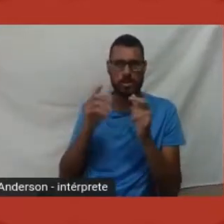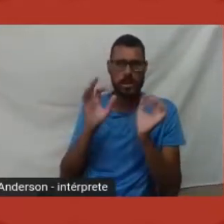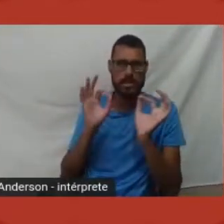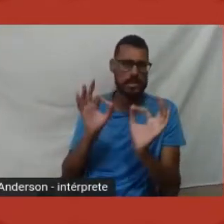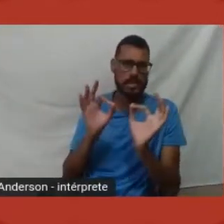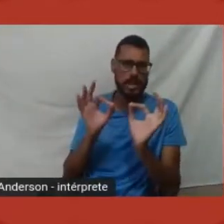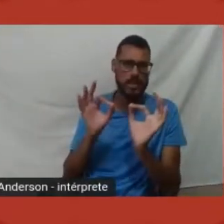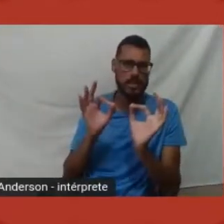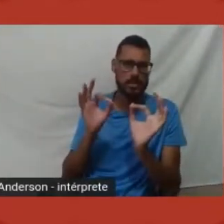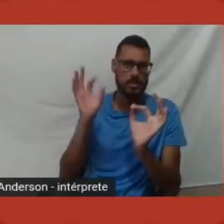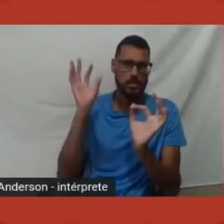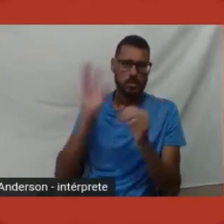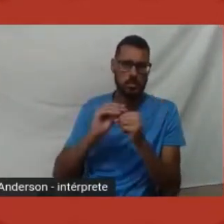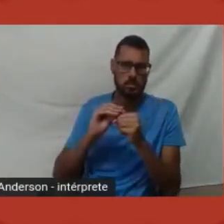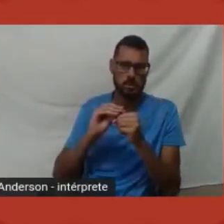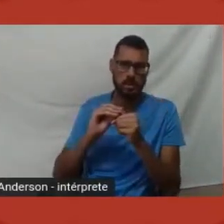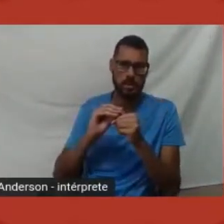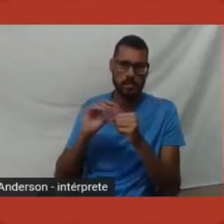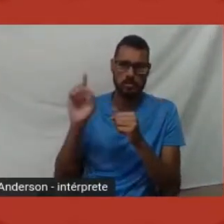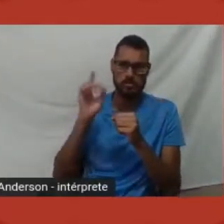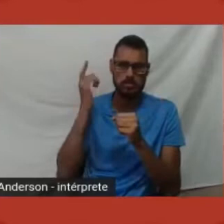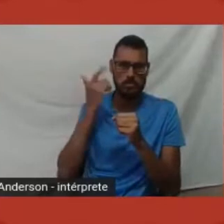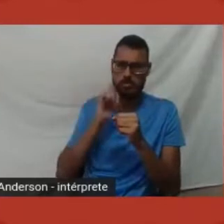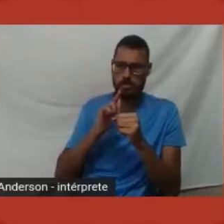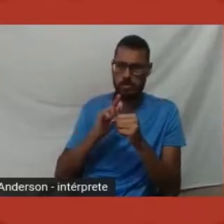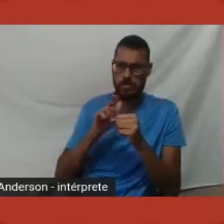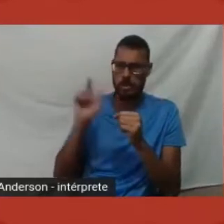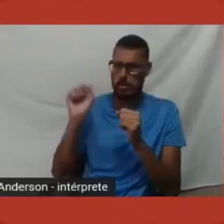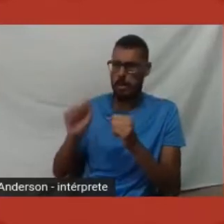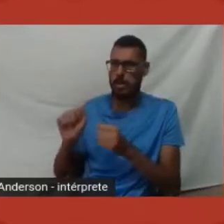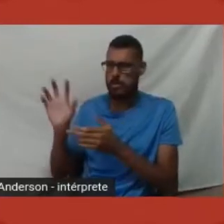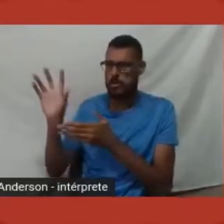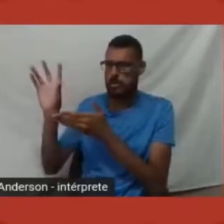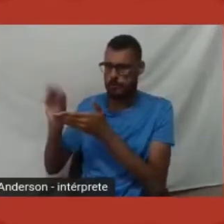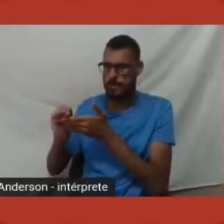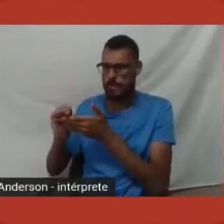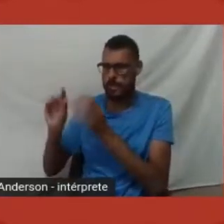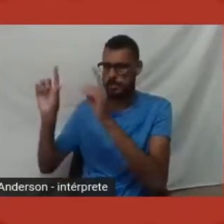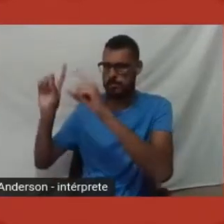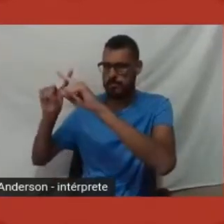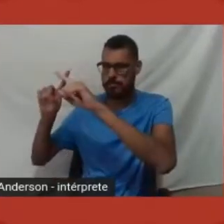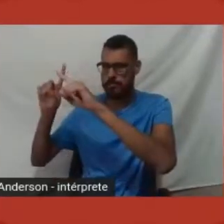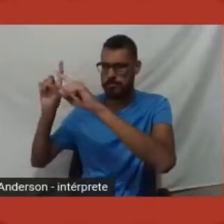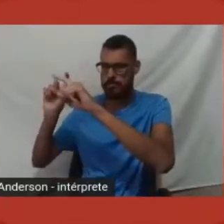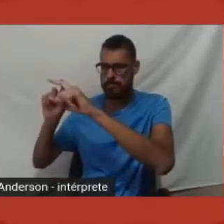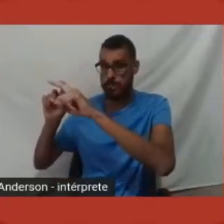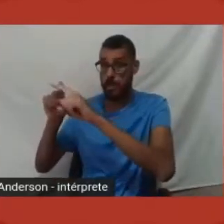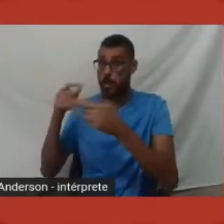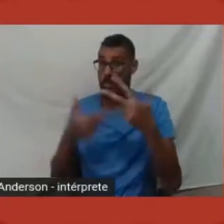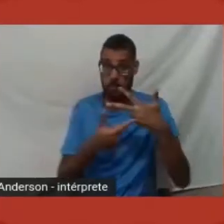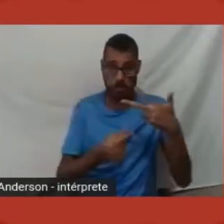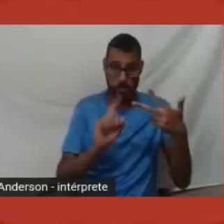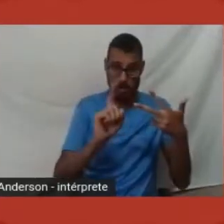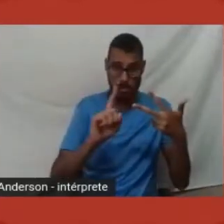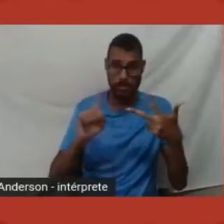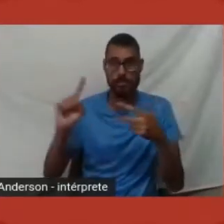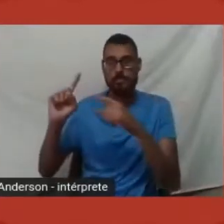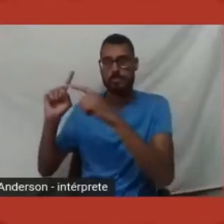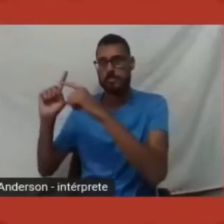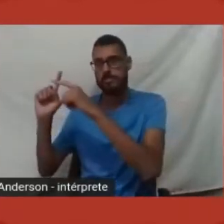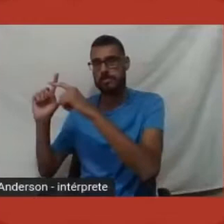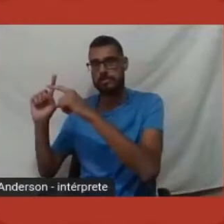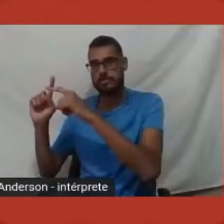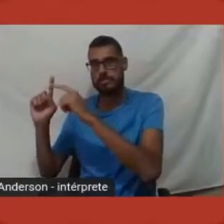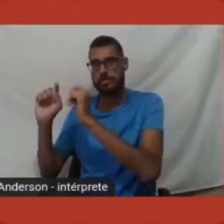plataforma. Acho que você pode fechar a plataforma. Posso fechar? Pode. O Google Meet, não. Tá legal, pode deixar.